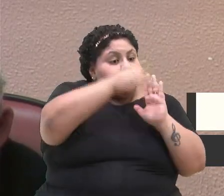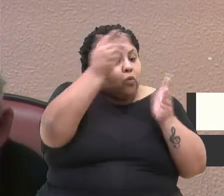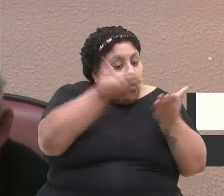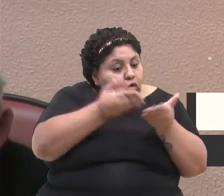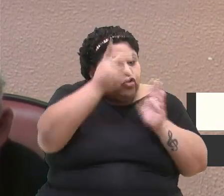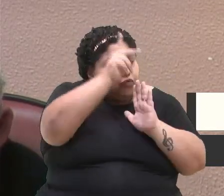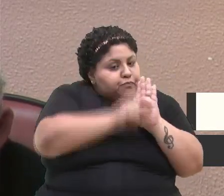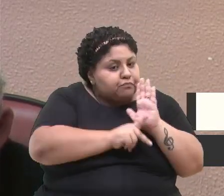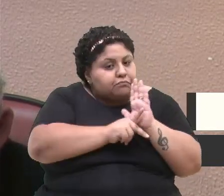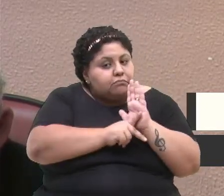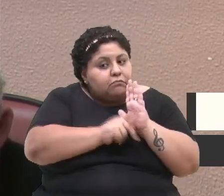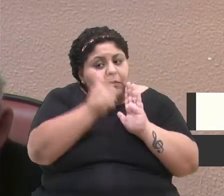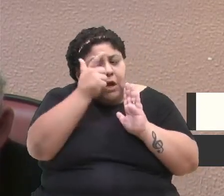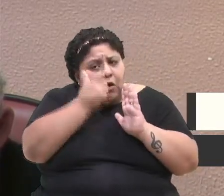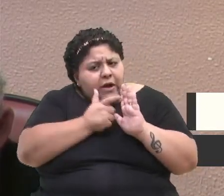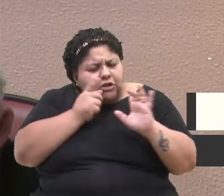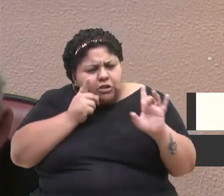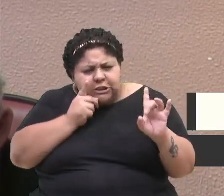Parece que estamos enxergando